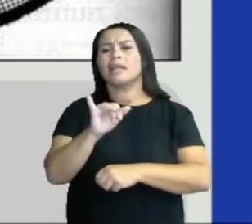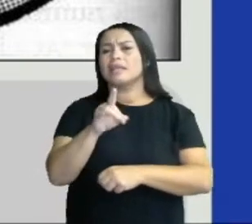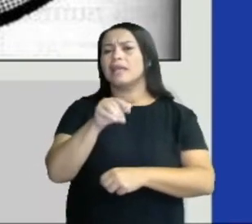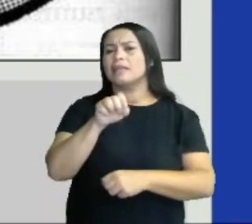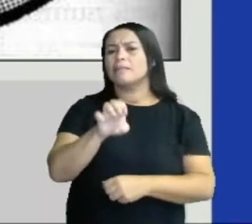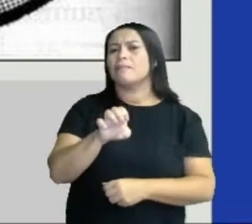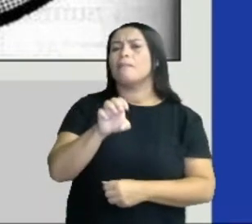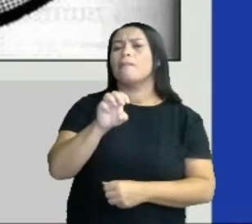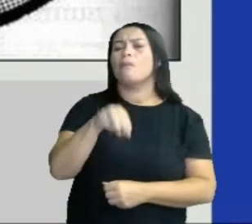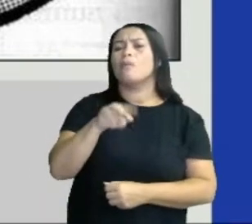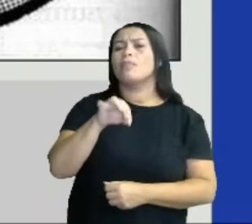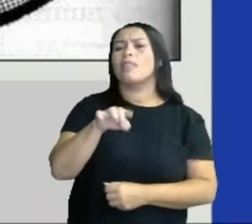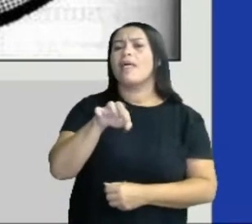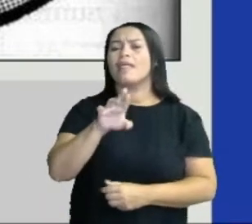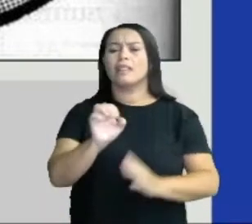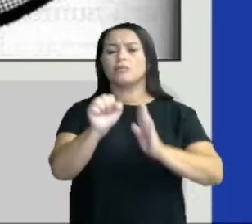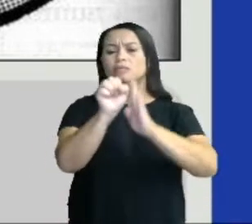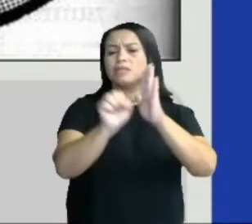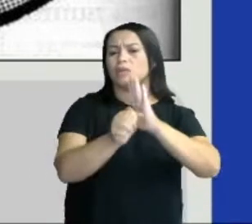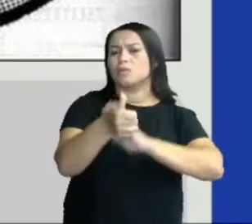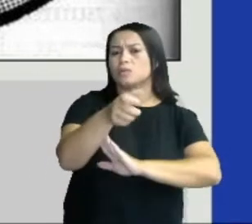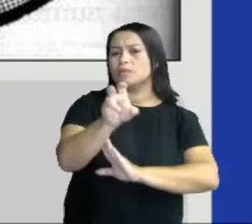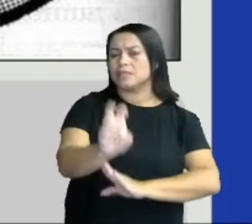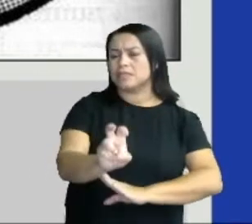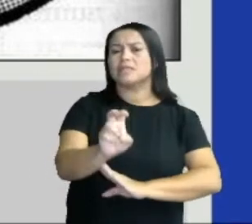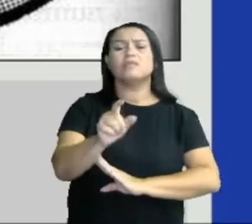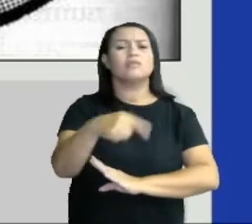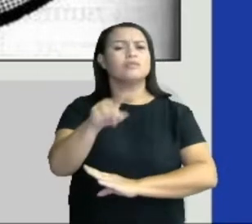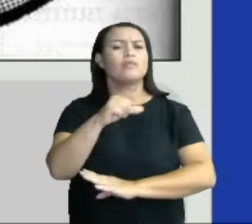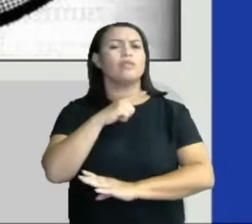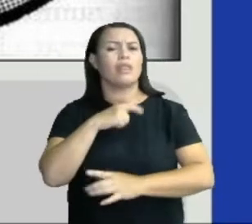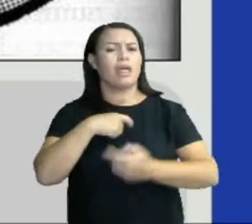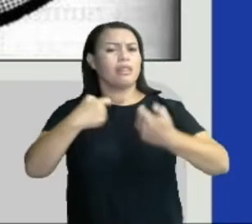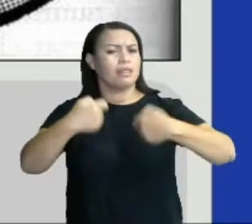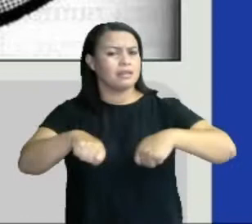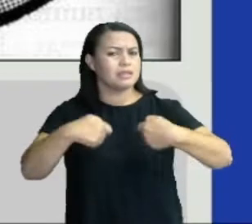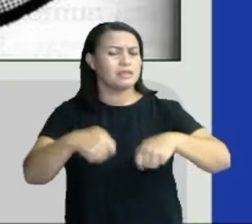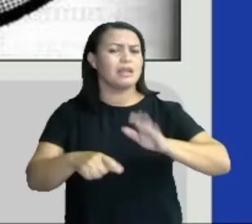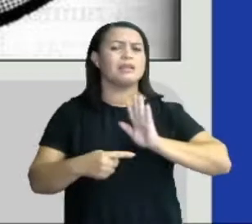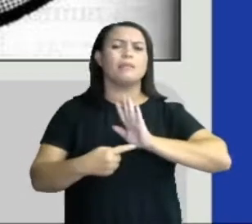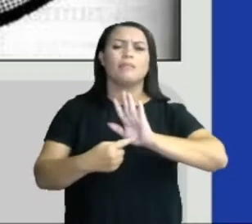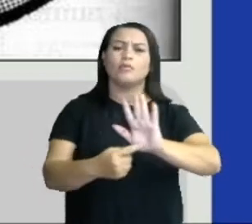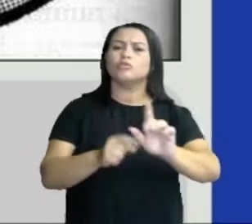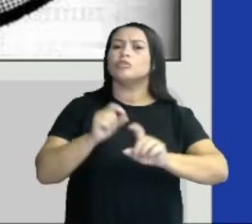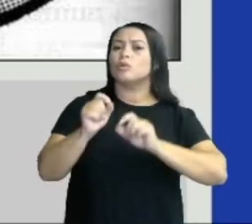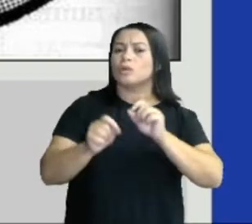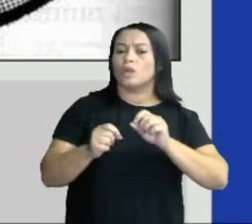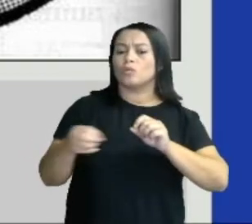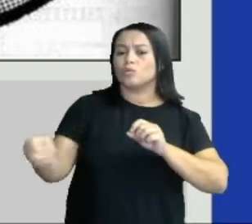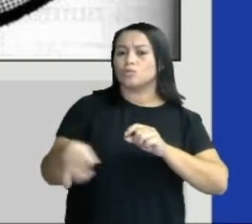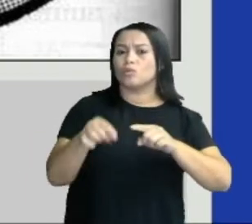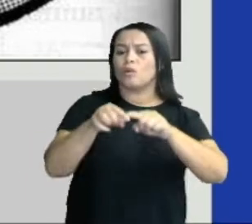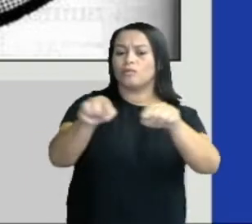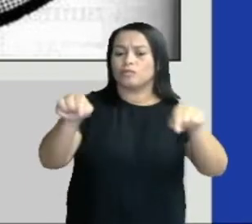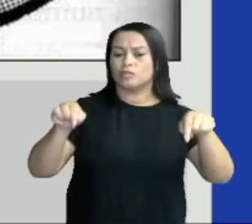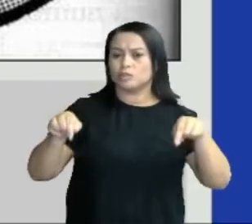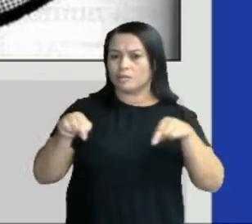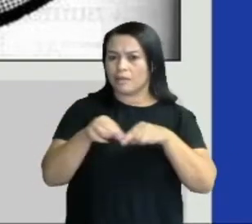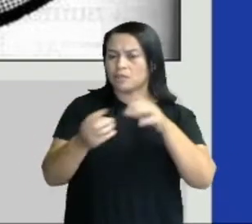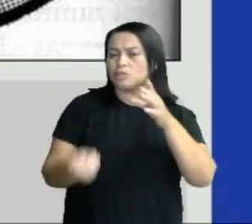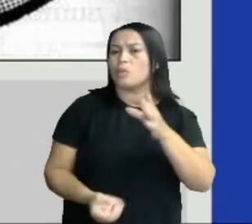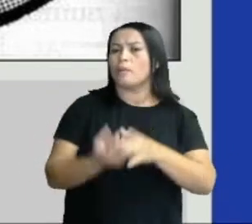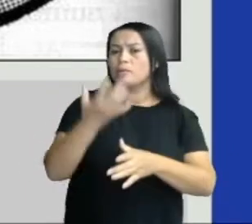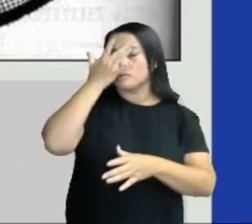século XV, e aí você vai ter a necessidade exatamente de você representar os novos espaços, né, descobertos